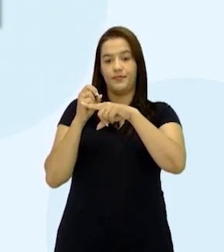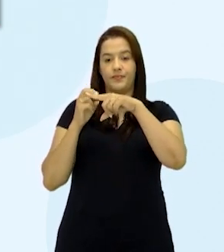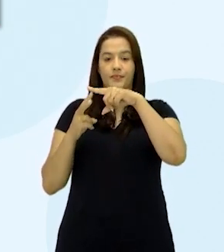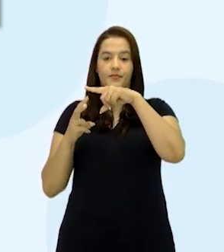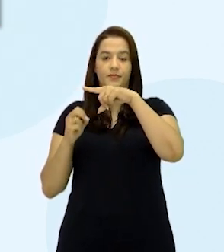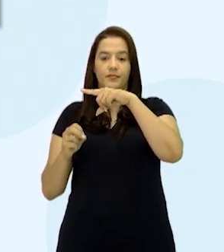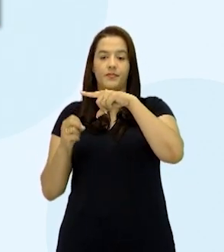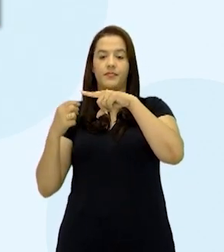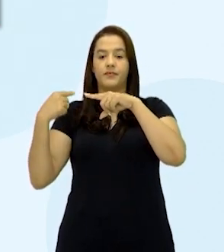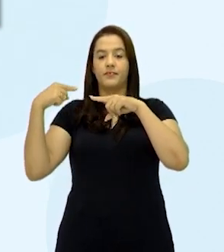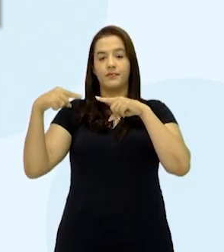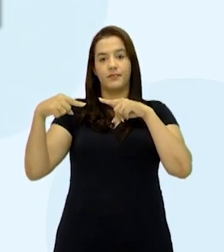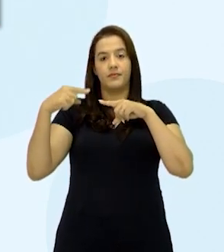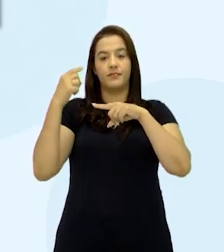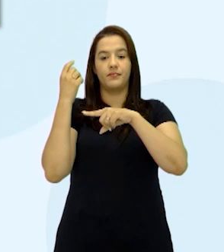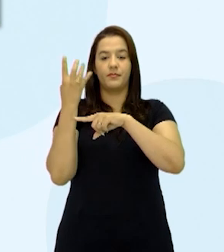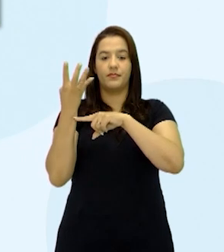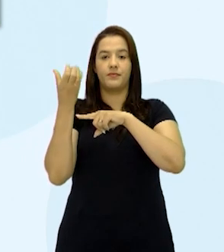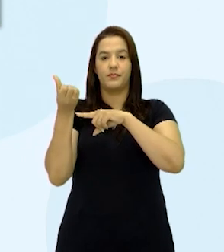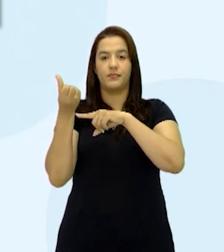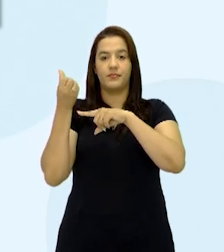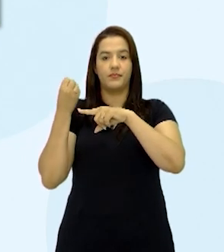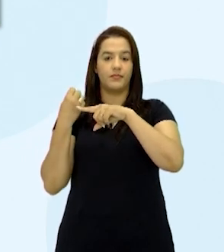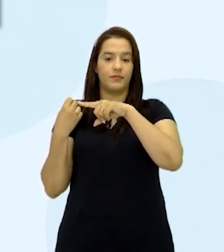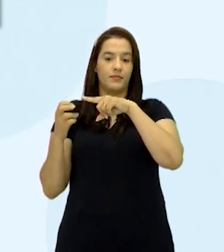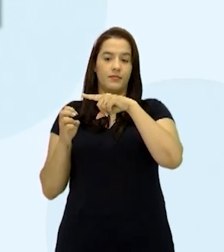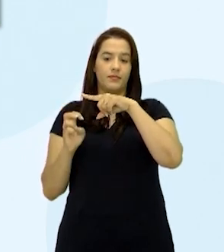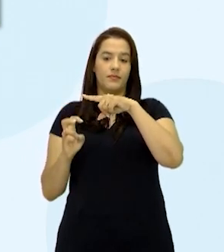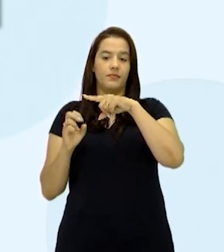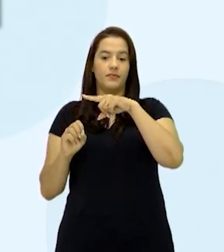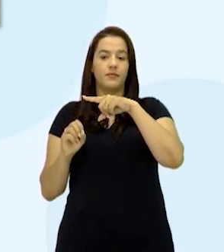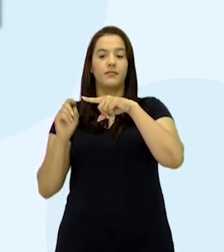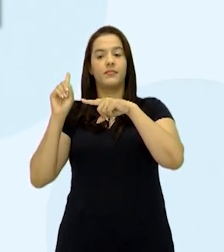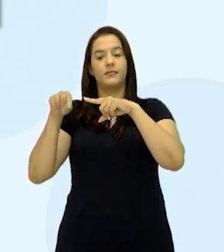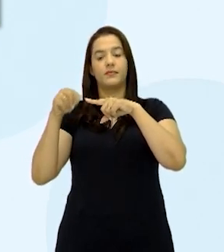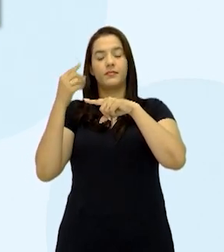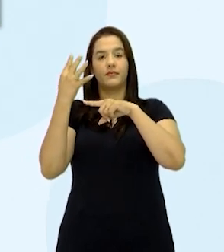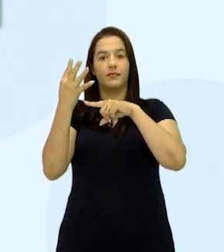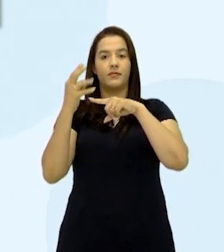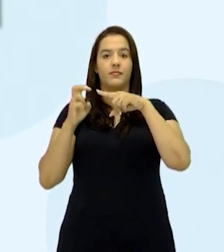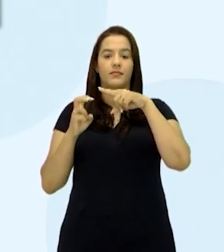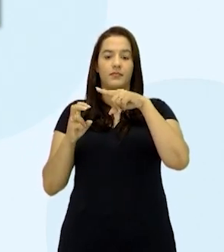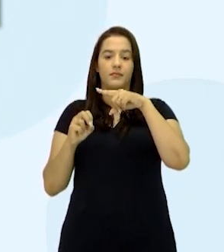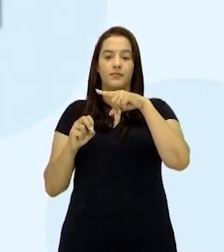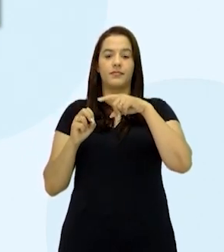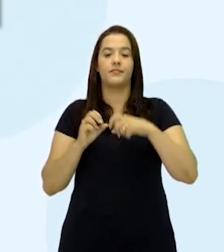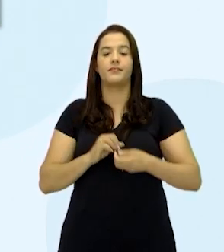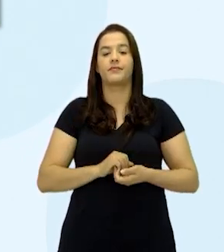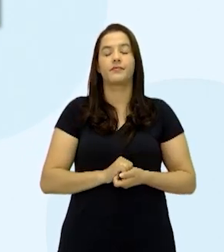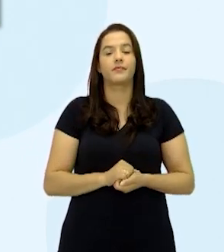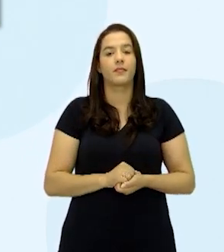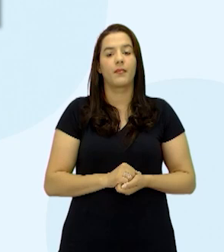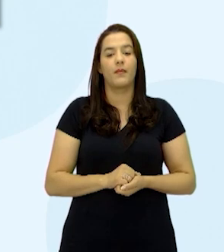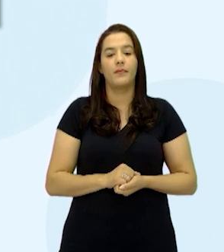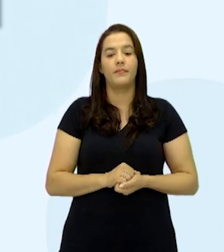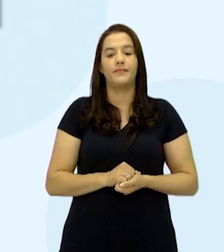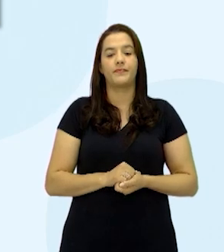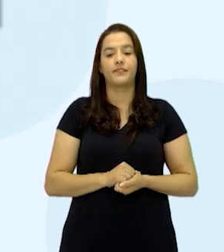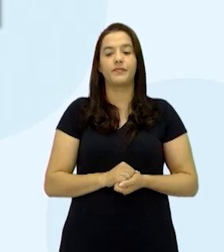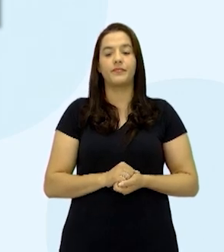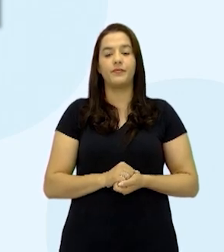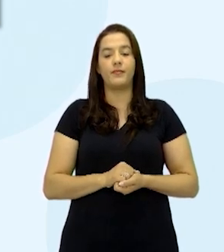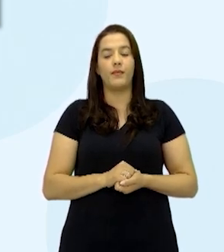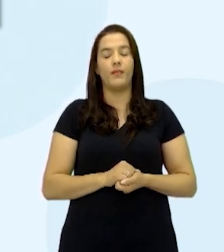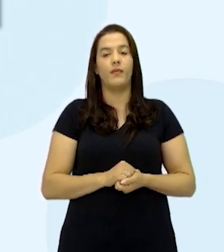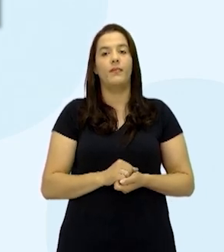menos 46 avos. A gente tem aí 4 avos. tá certo?